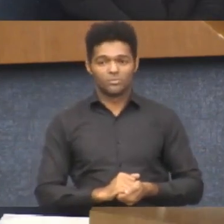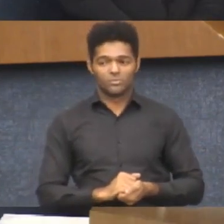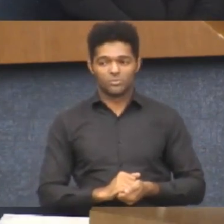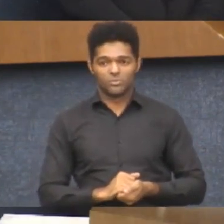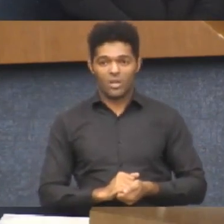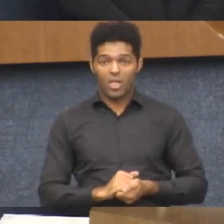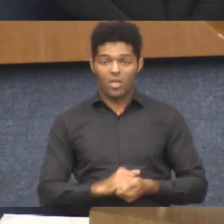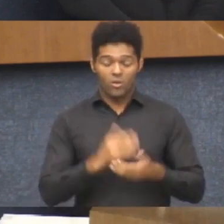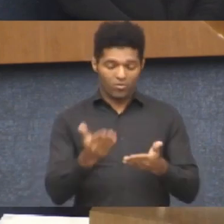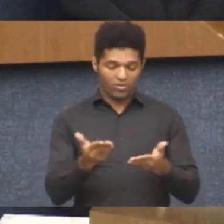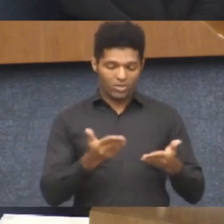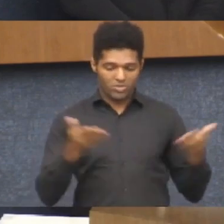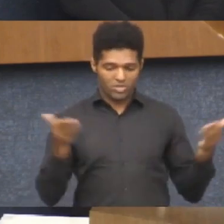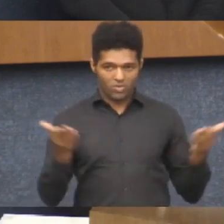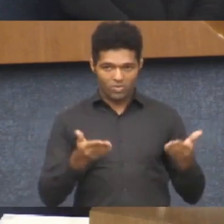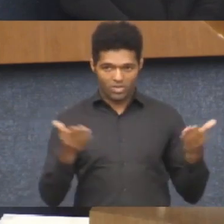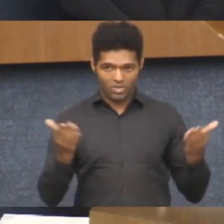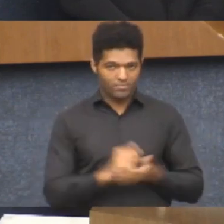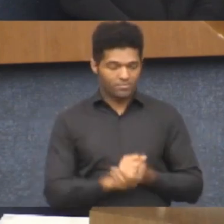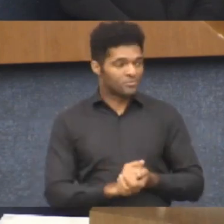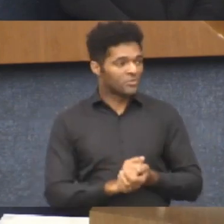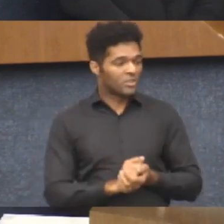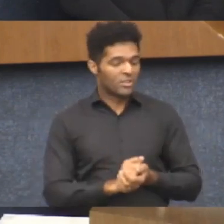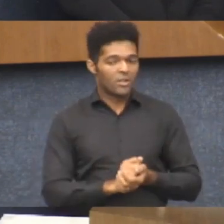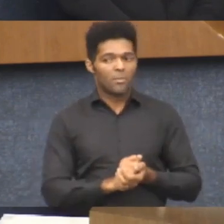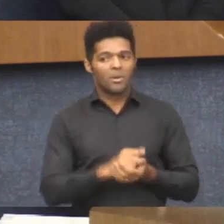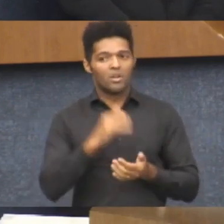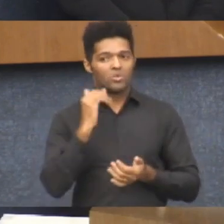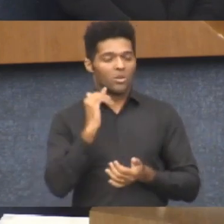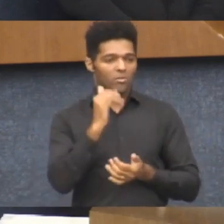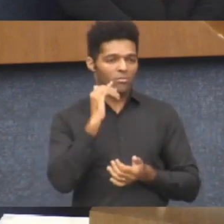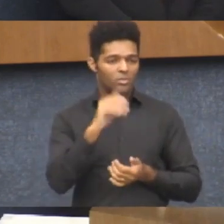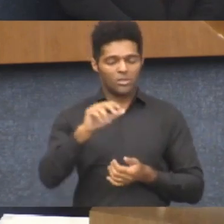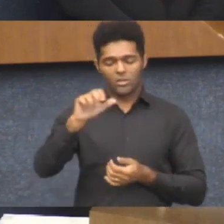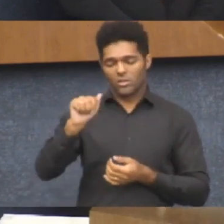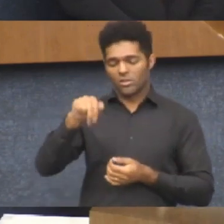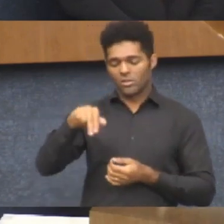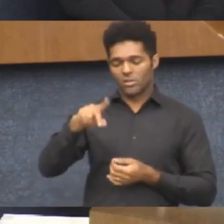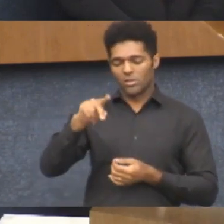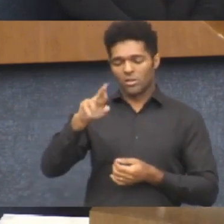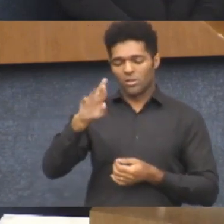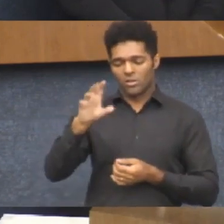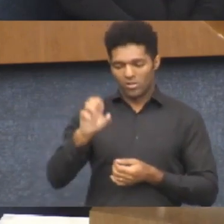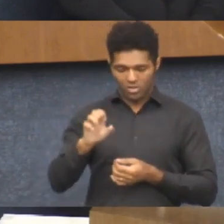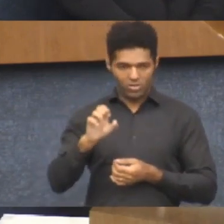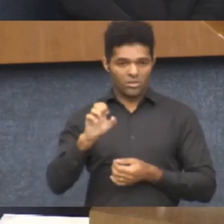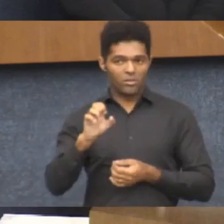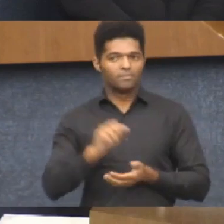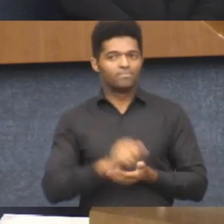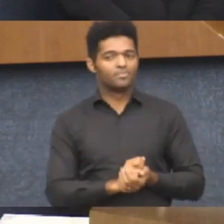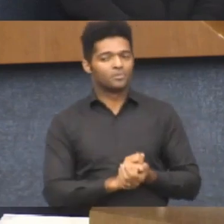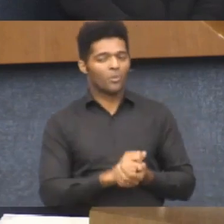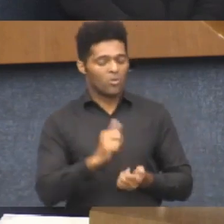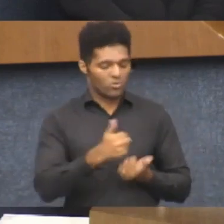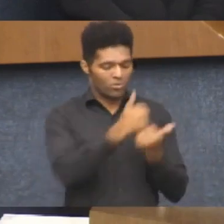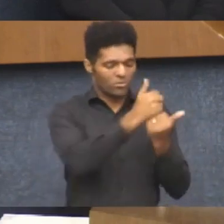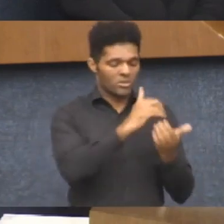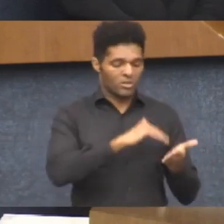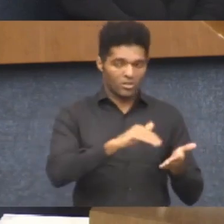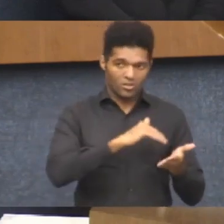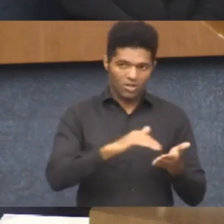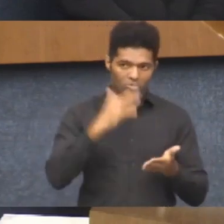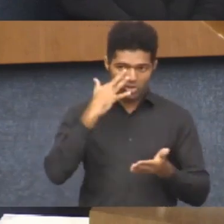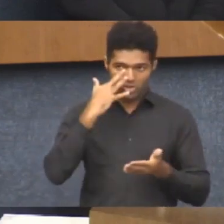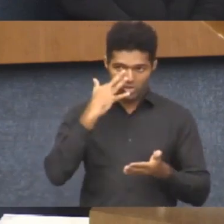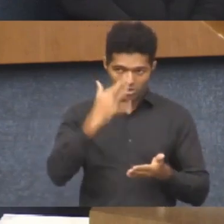E convidamos agora também para suas breves saudações a André Luiz de Menezes, subsecretário de Atenção à Saúde da